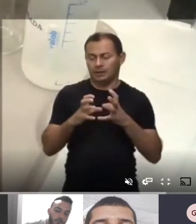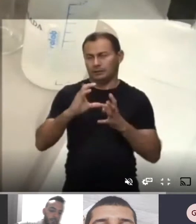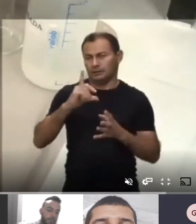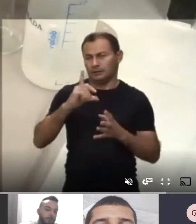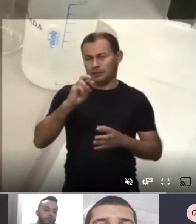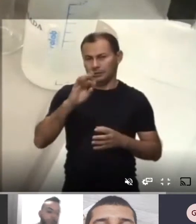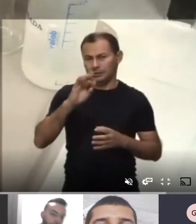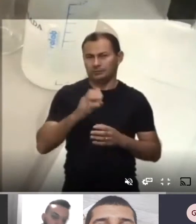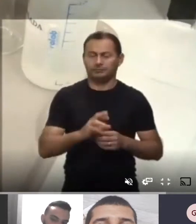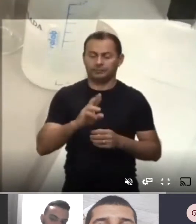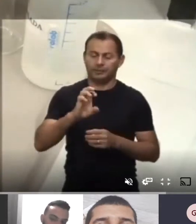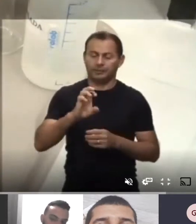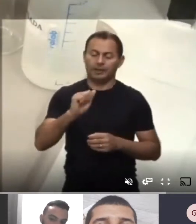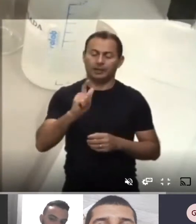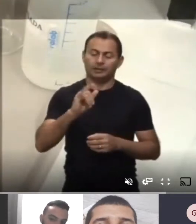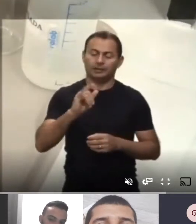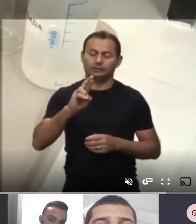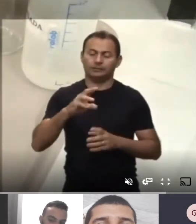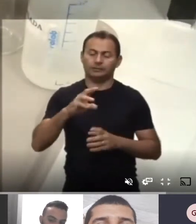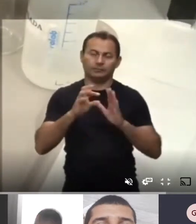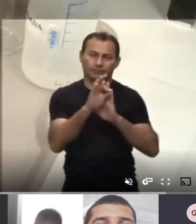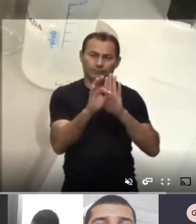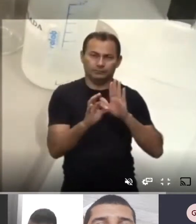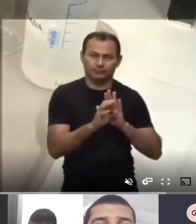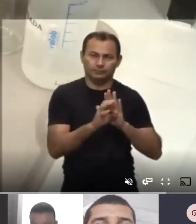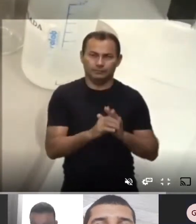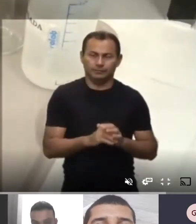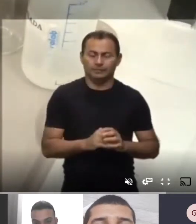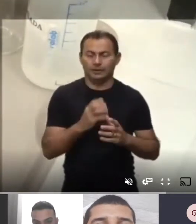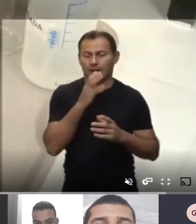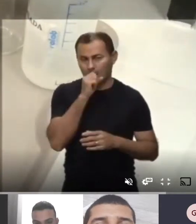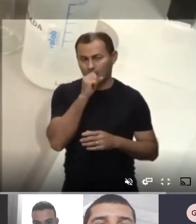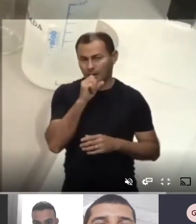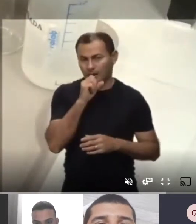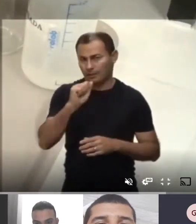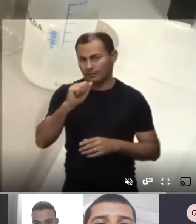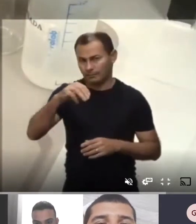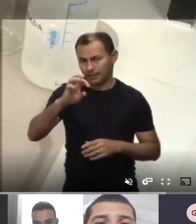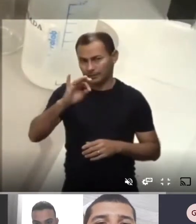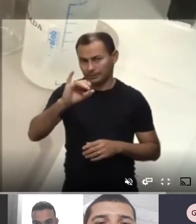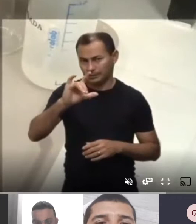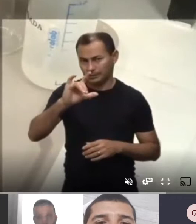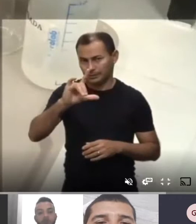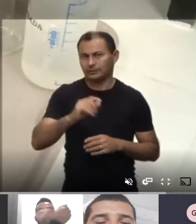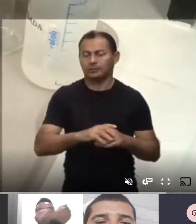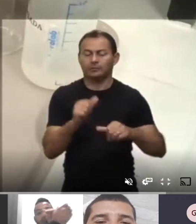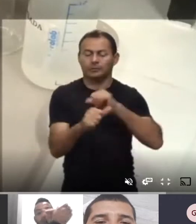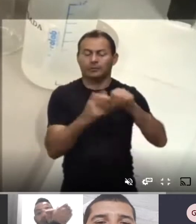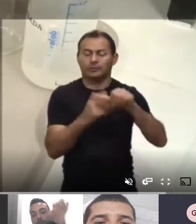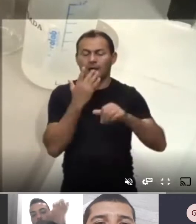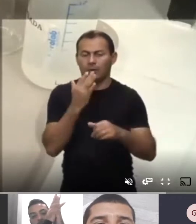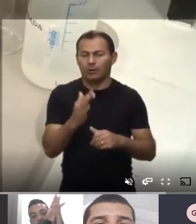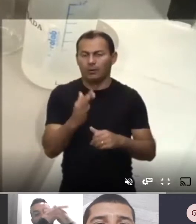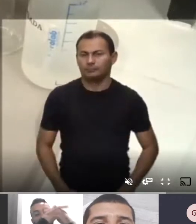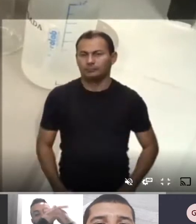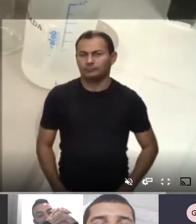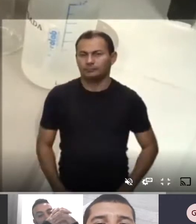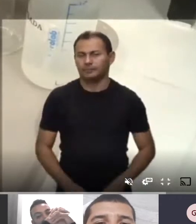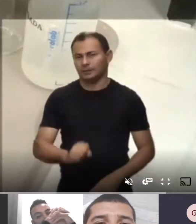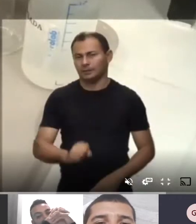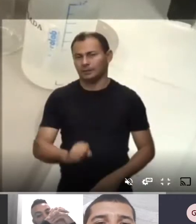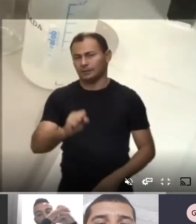escuro ainda. Mas se você mexer um pouquinho, você vai ver que a cor mudou, né? Tá mais escuro, tá até para meio rosado